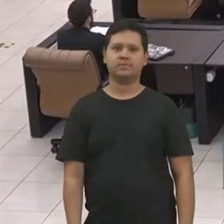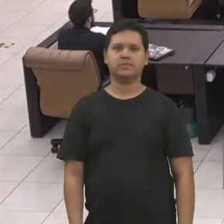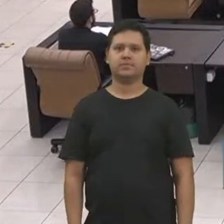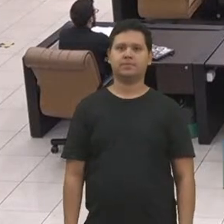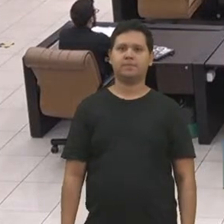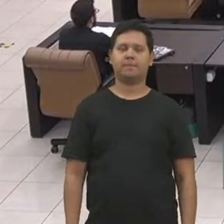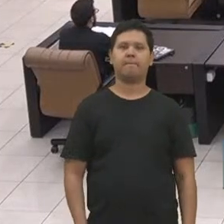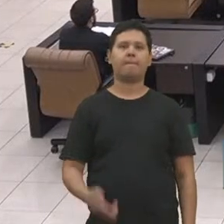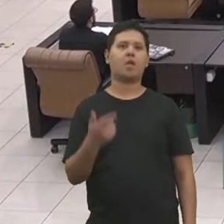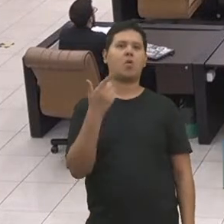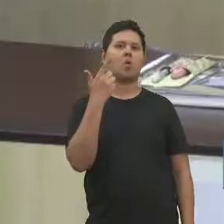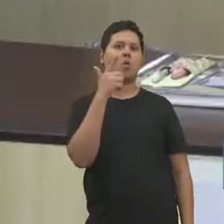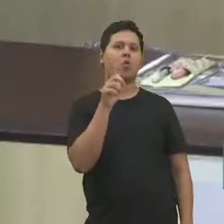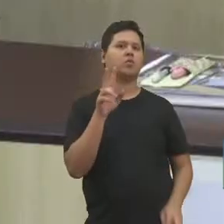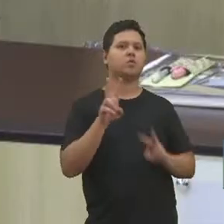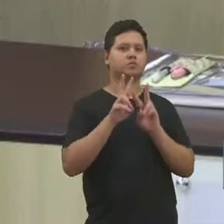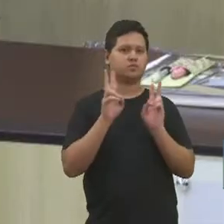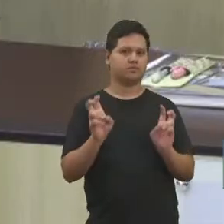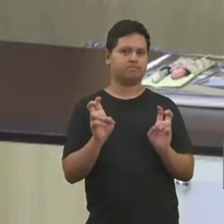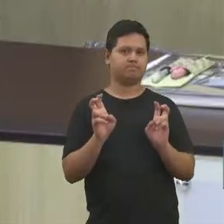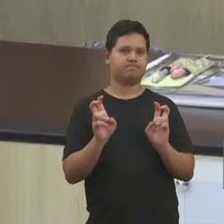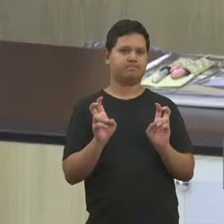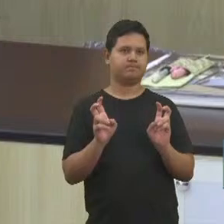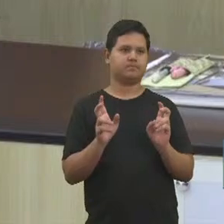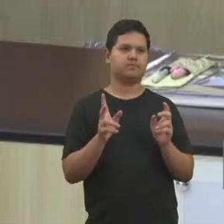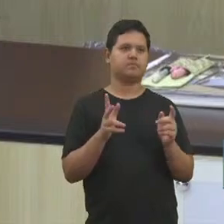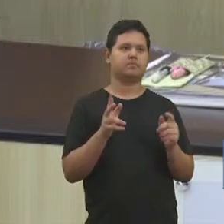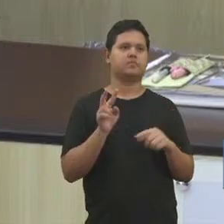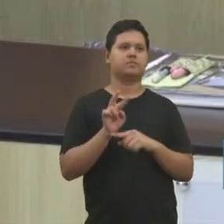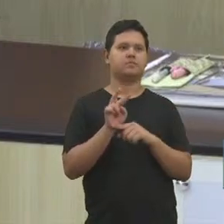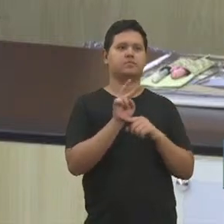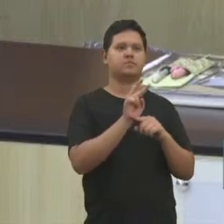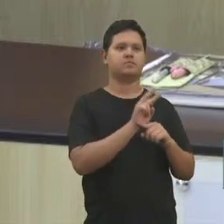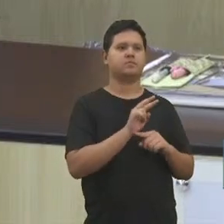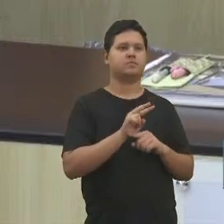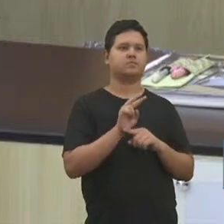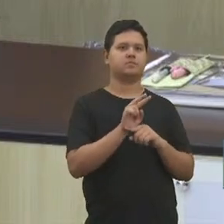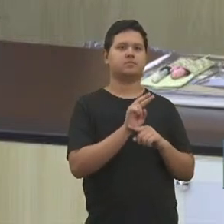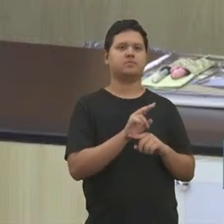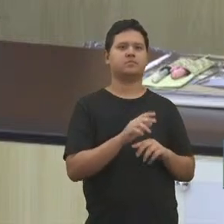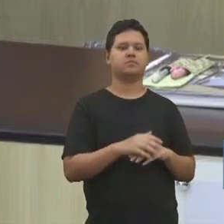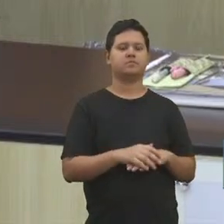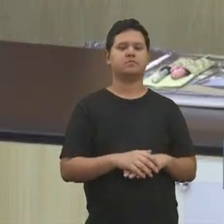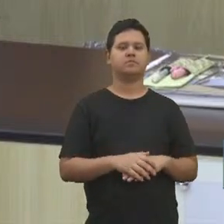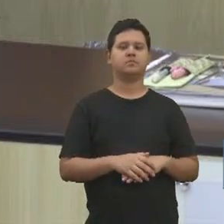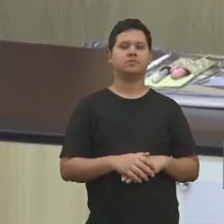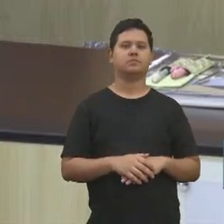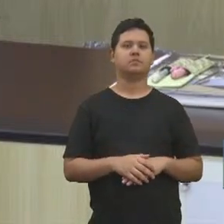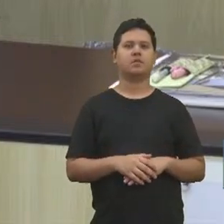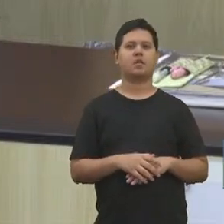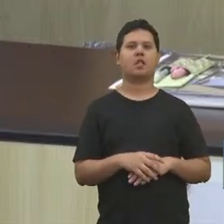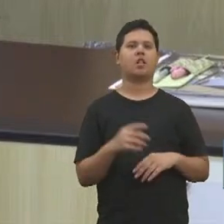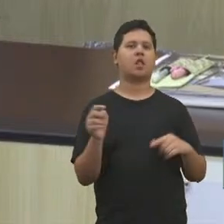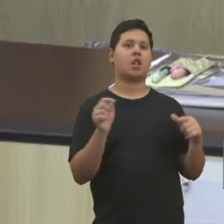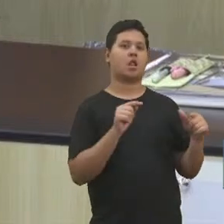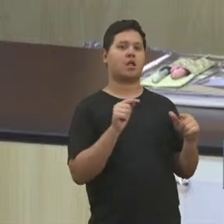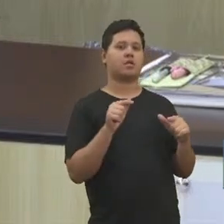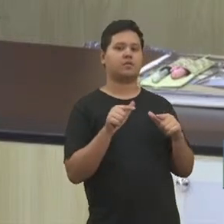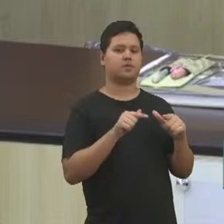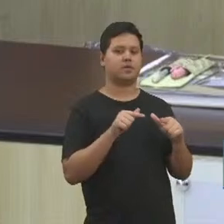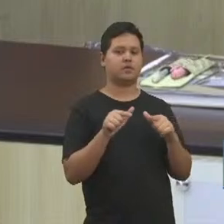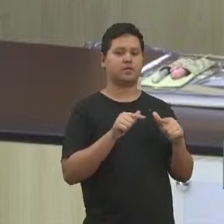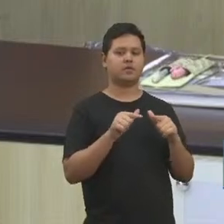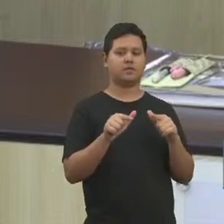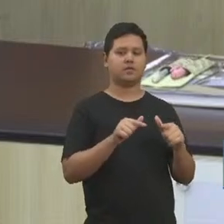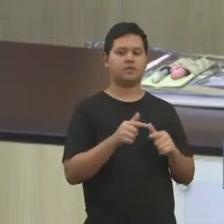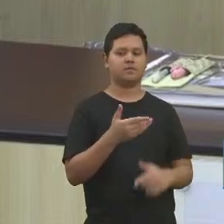A outra questão é com relação aos fiscais do ISSQN, que eles fazem um trabalho brilhante na cidade